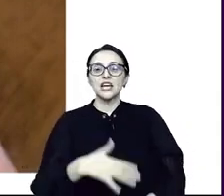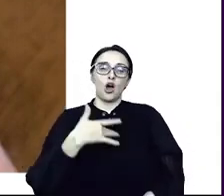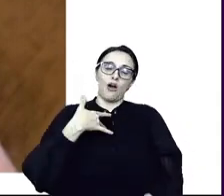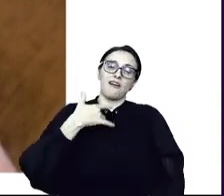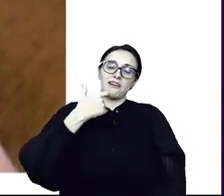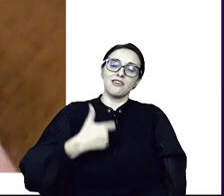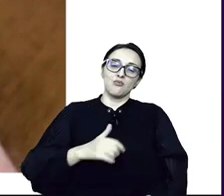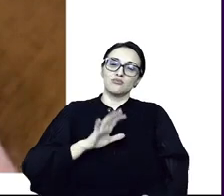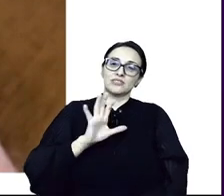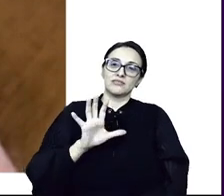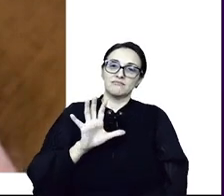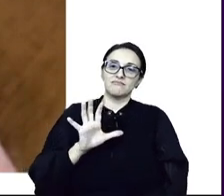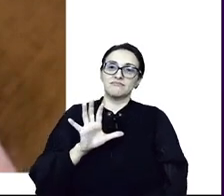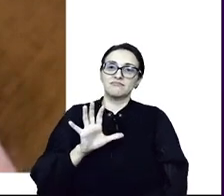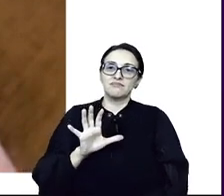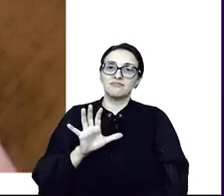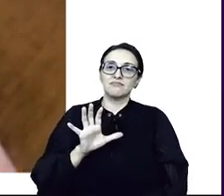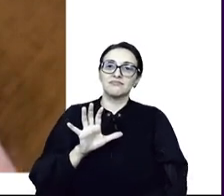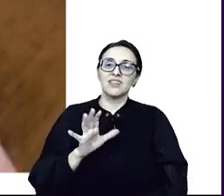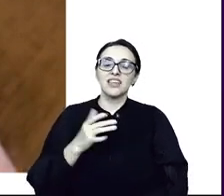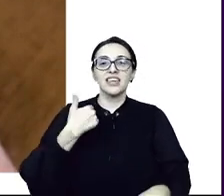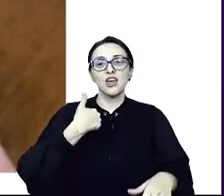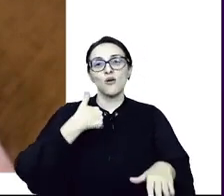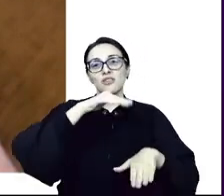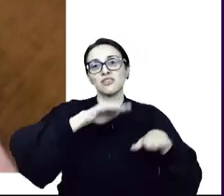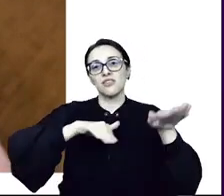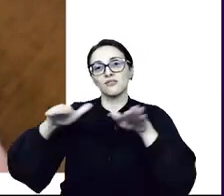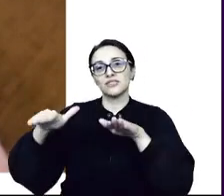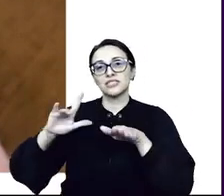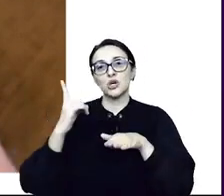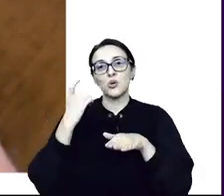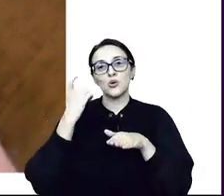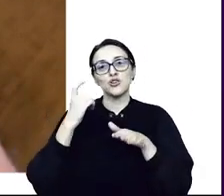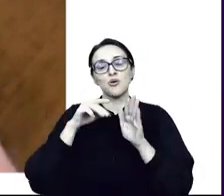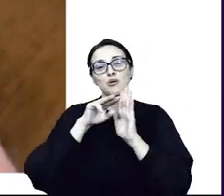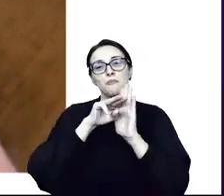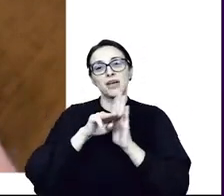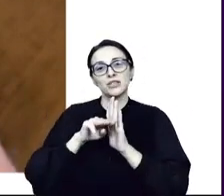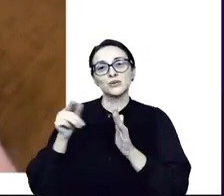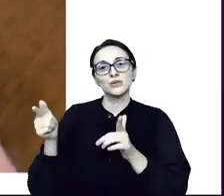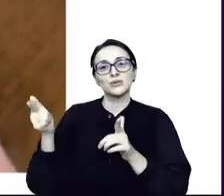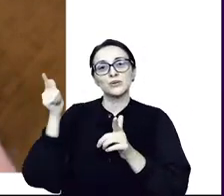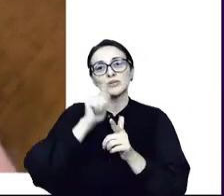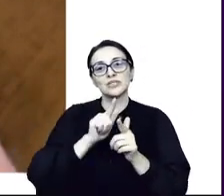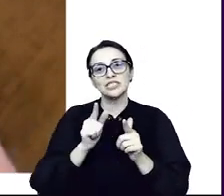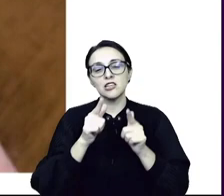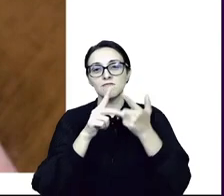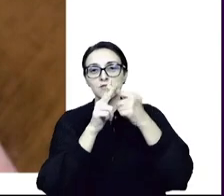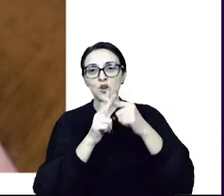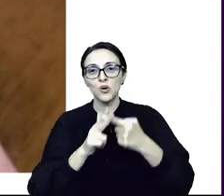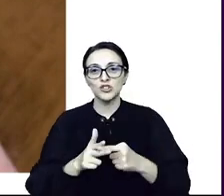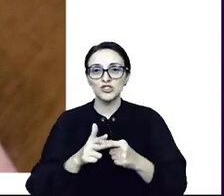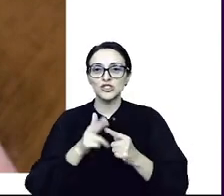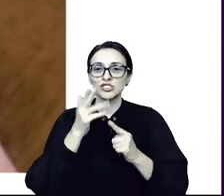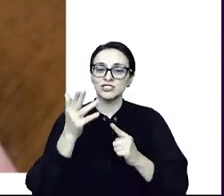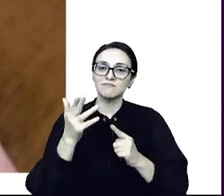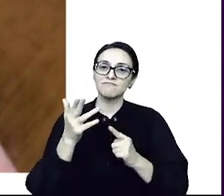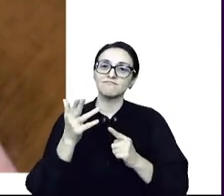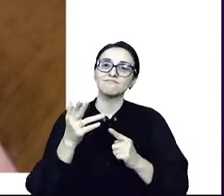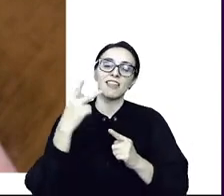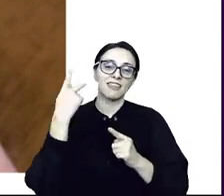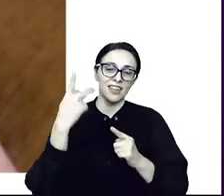assim, eu talvez, o único método de eu conseguir uma correção dessa